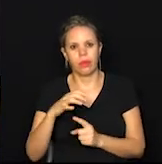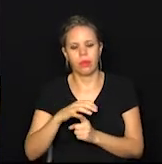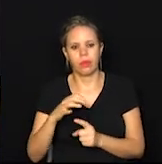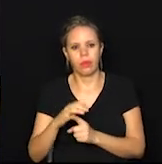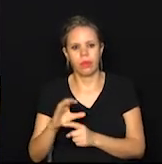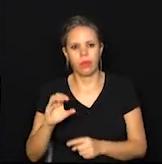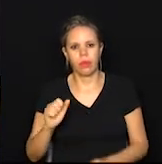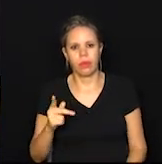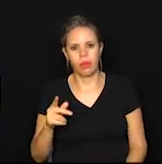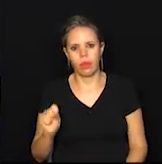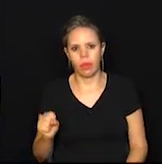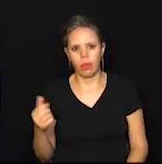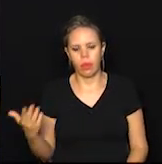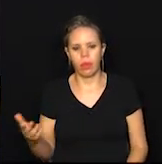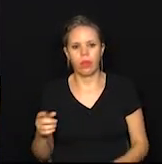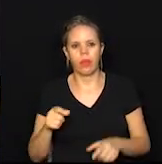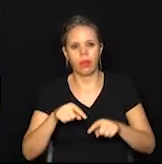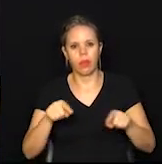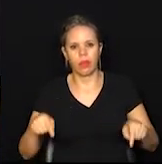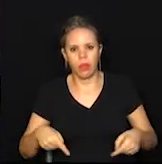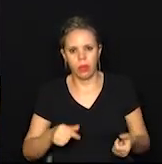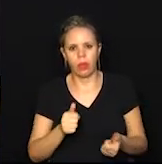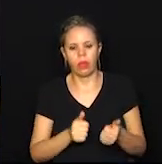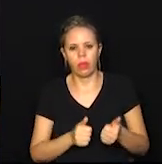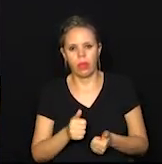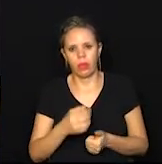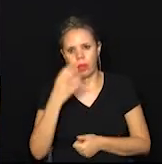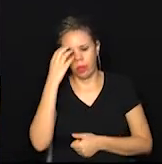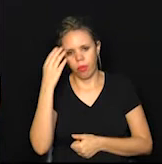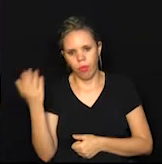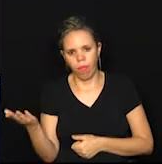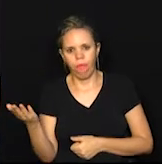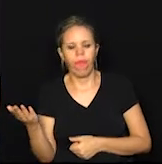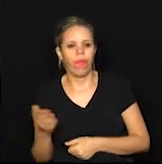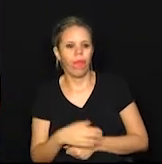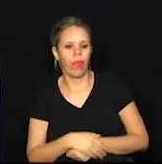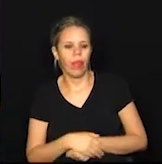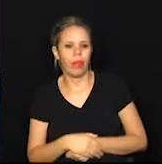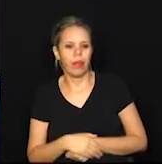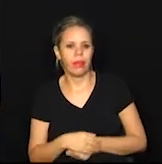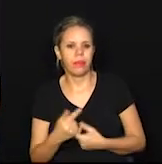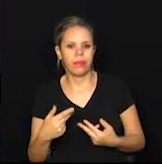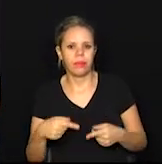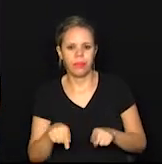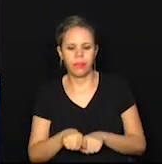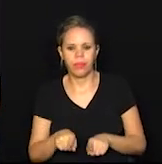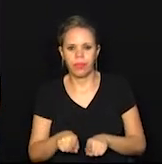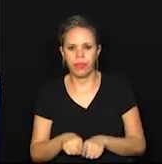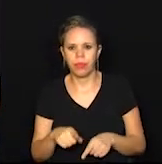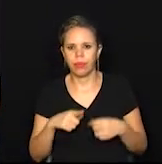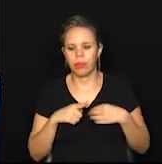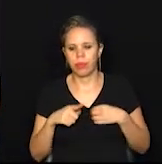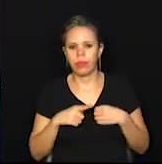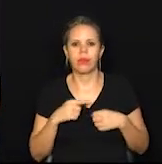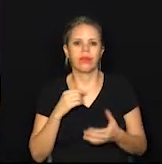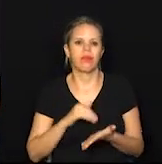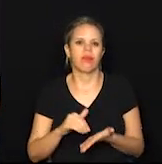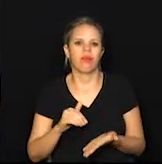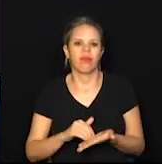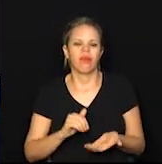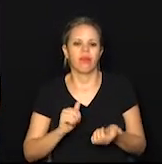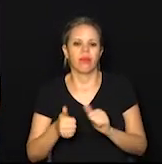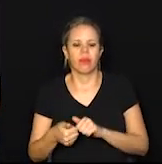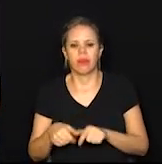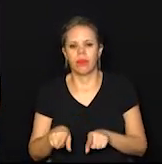e a construção de um campo de futebol society aqui no Taquaral. Essa demanda é uma demanda que passa pela Secretaria de Esporte, mas